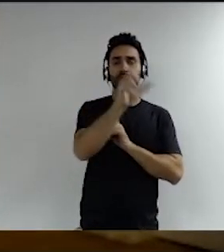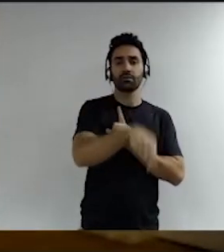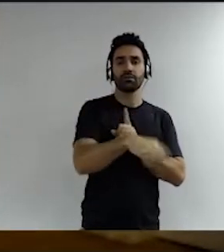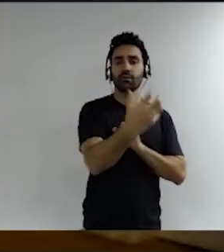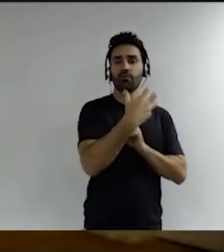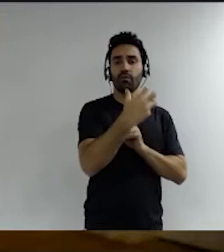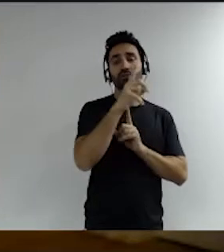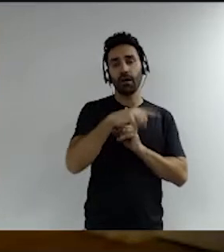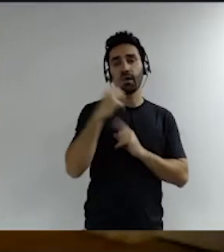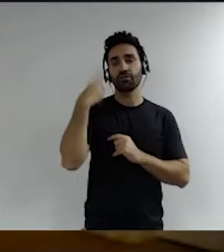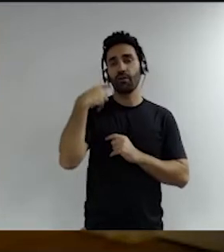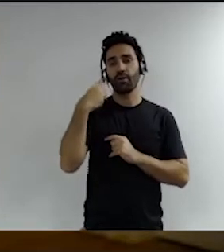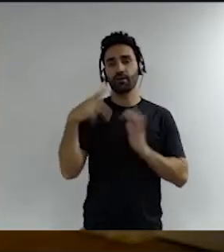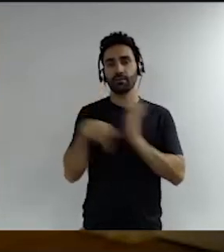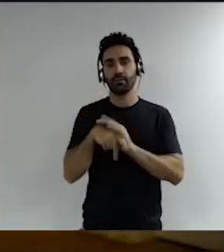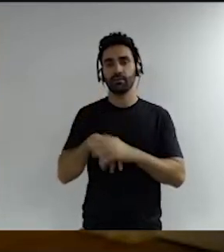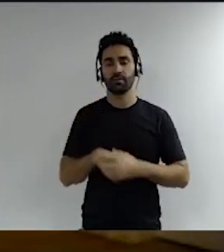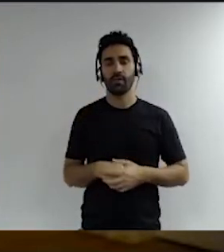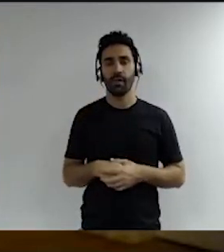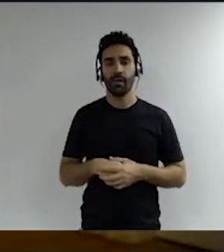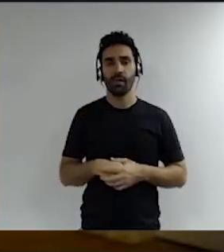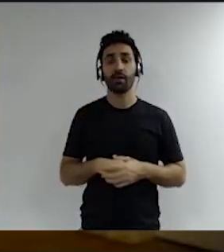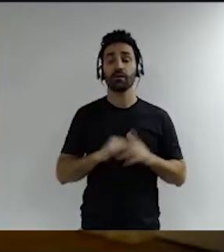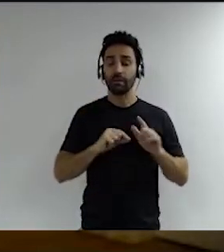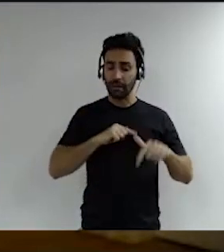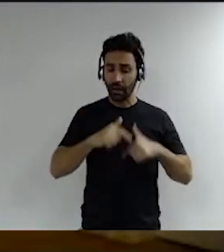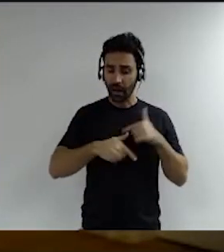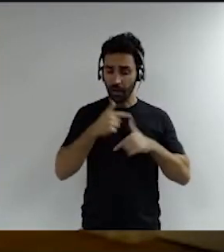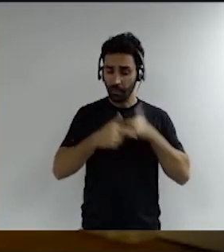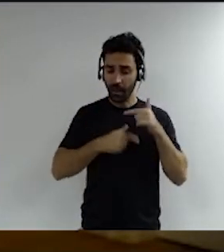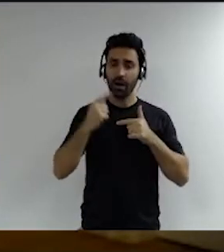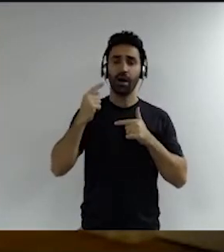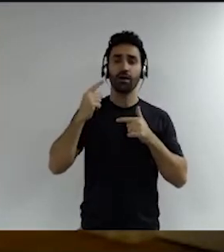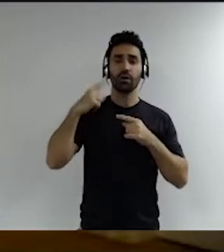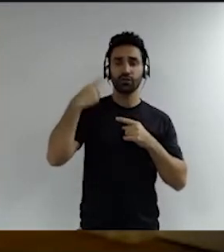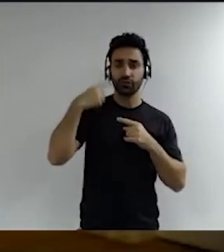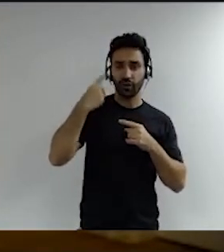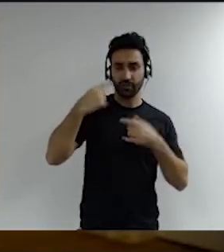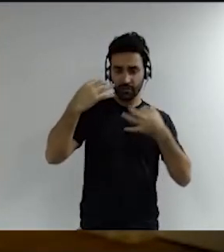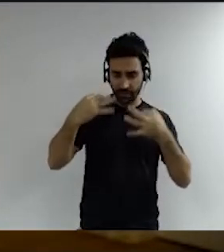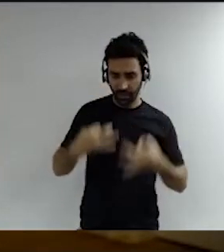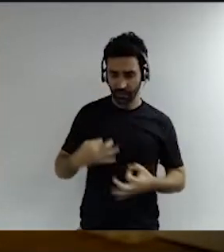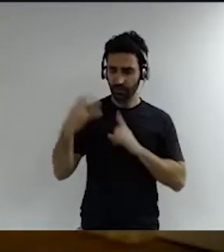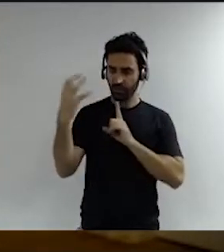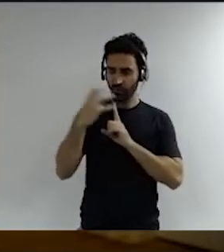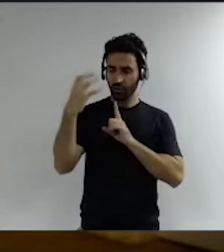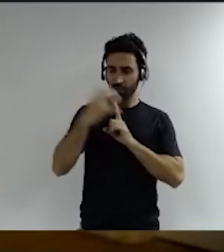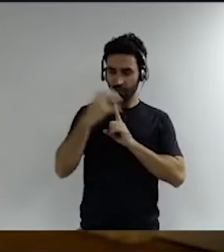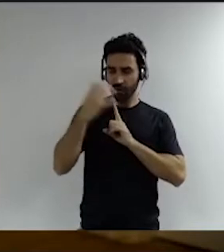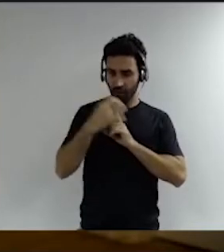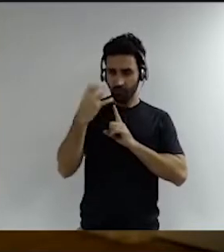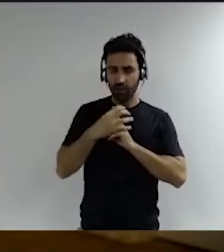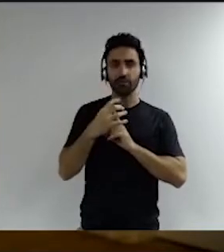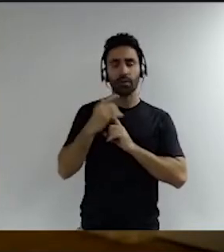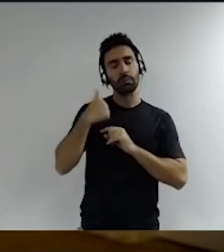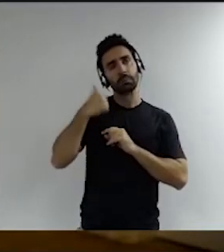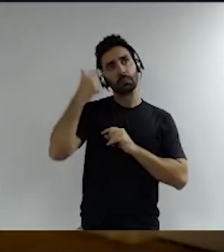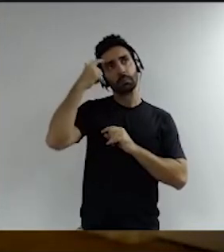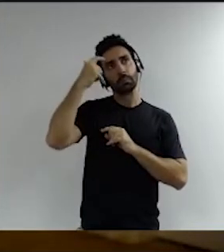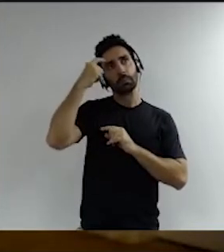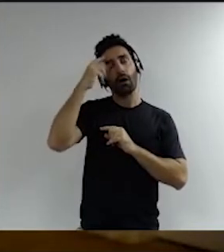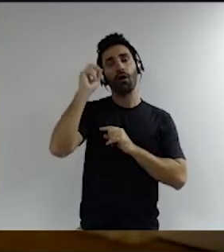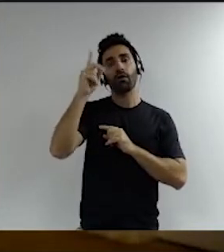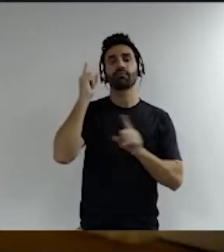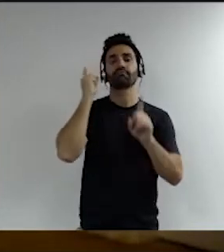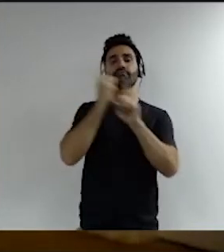compreendido. É o bom trabalho dos advogados que nos levam a